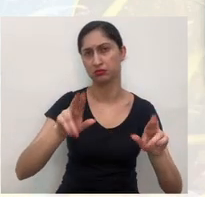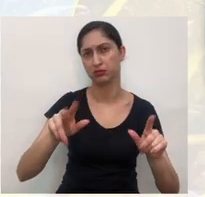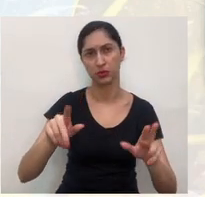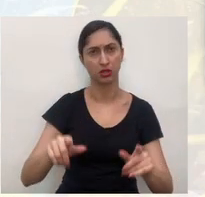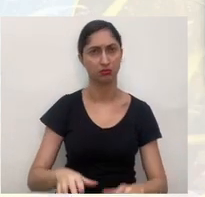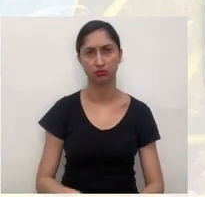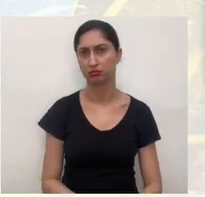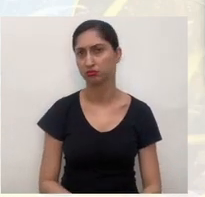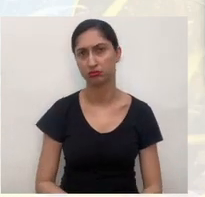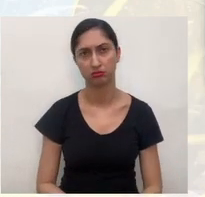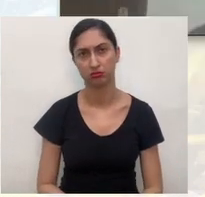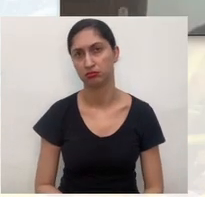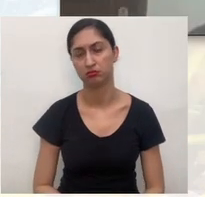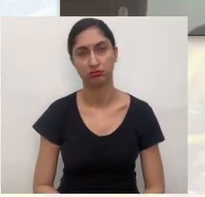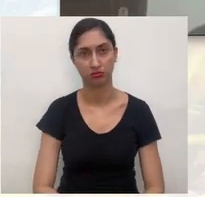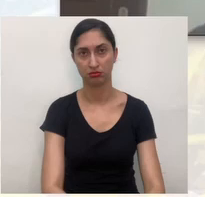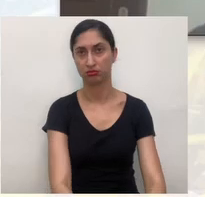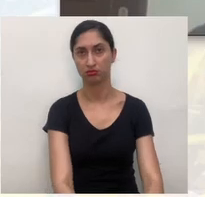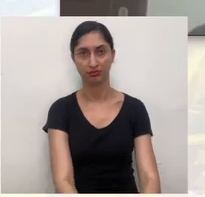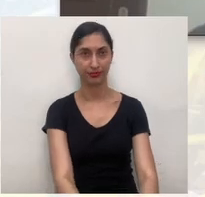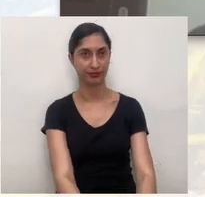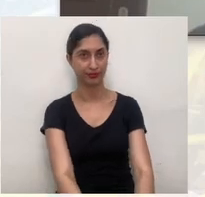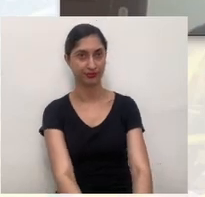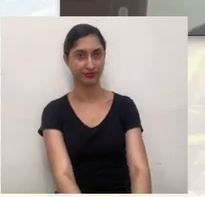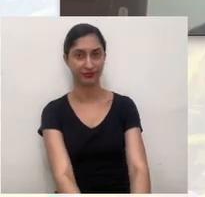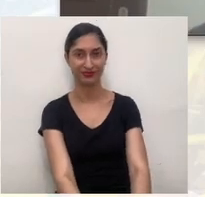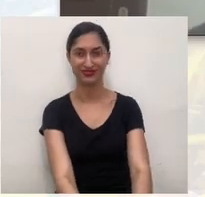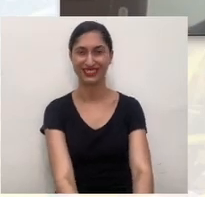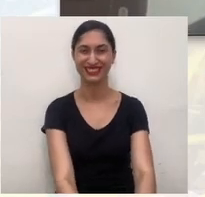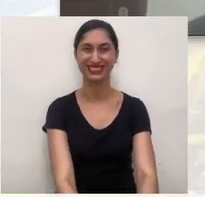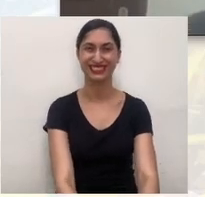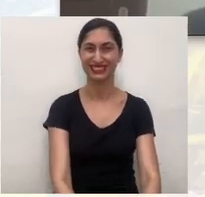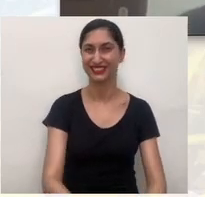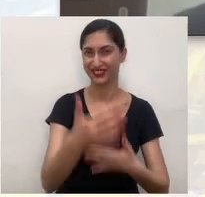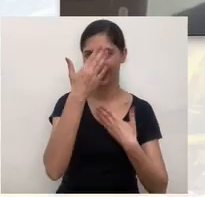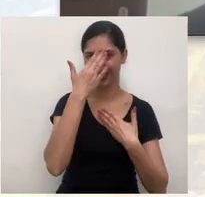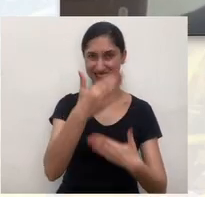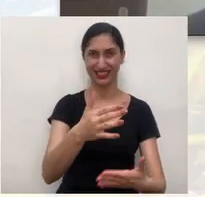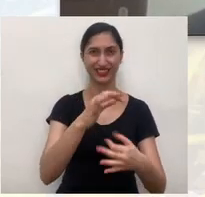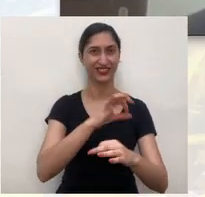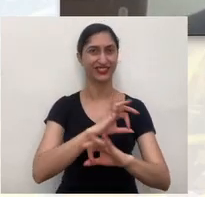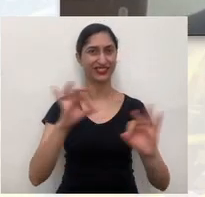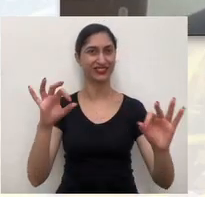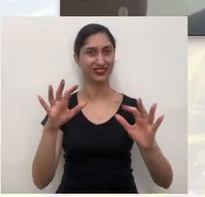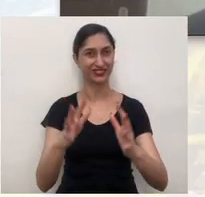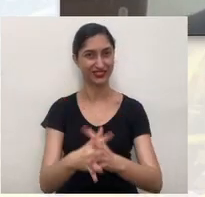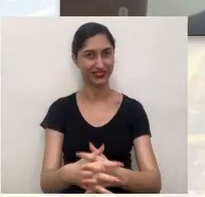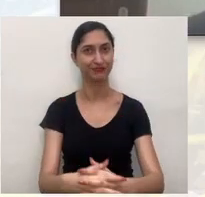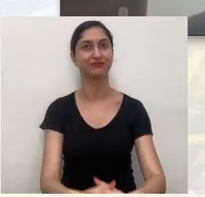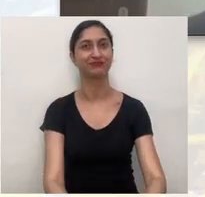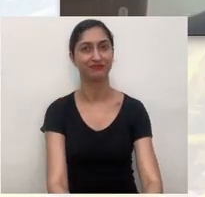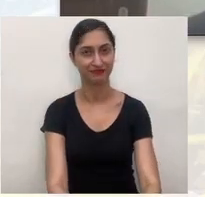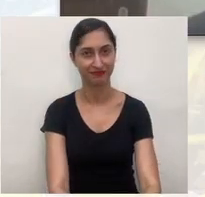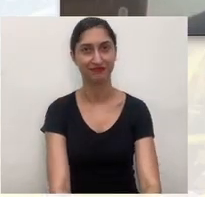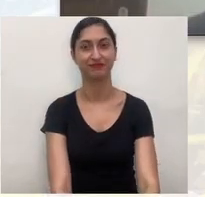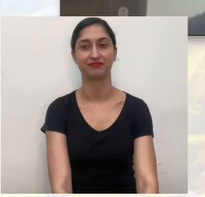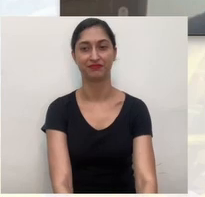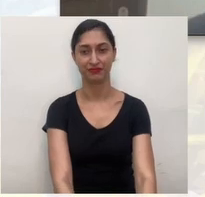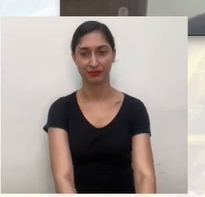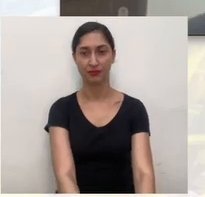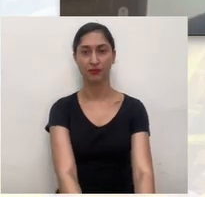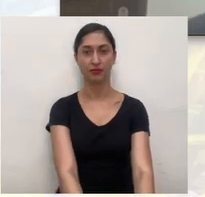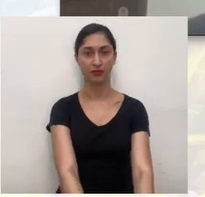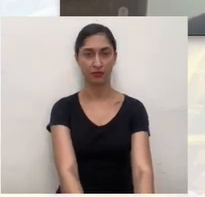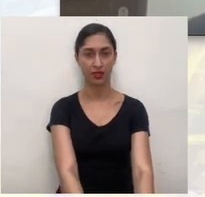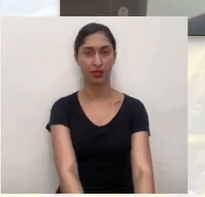Tá? Bom, obrigada, que ótimo, porque realmente, né, a gente às vezes tem